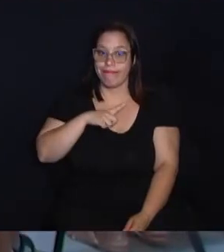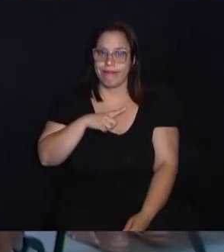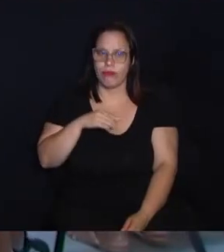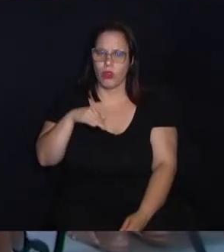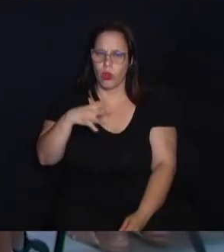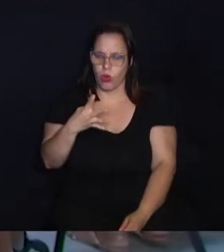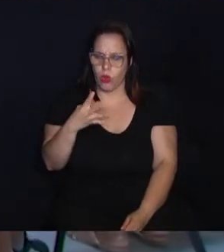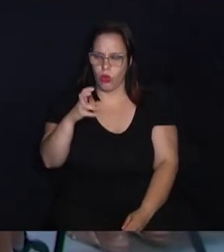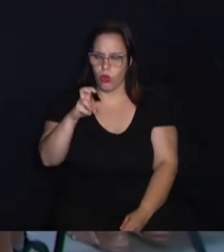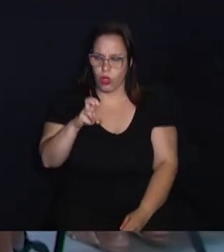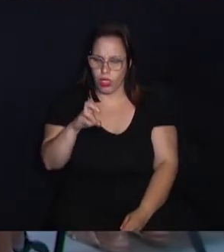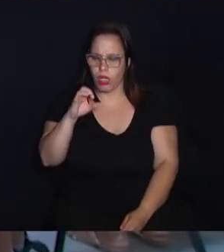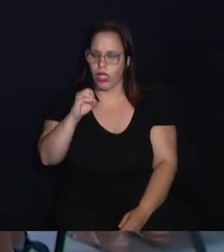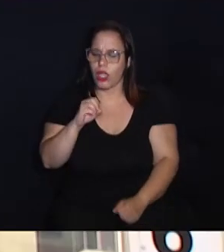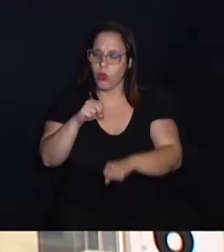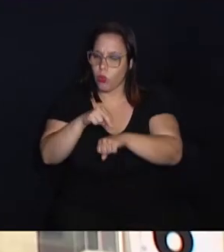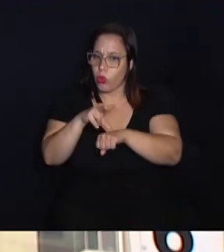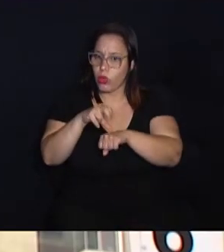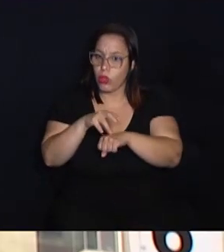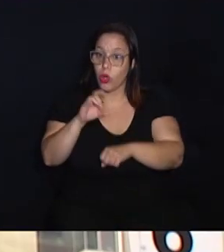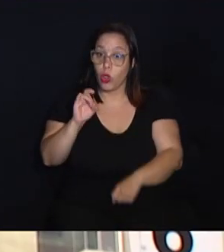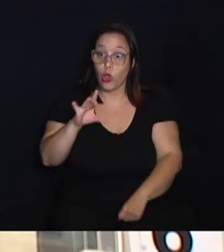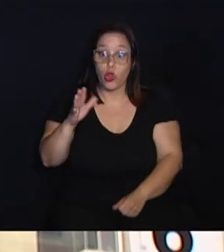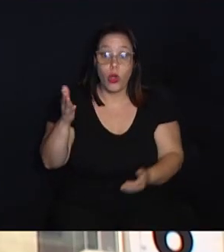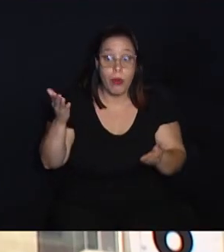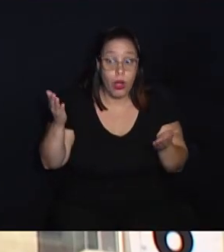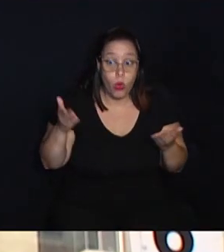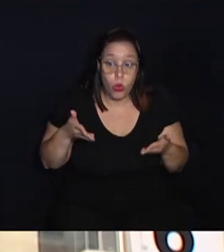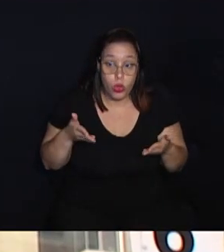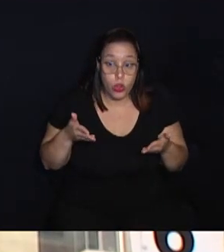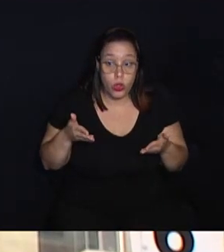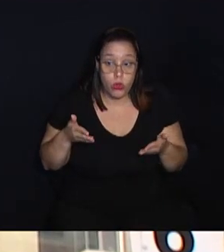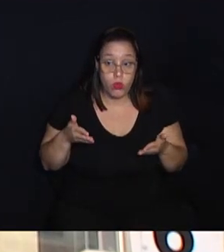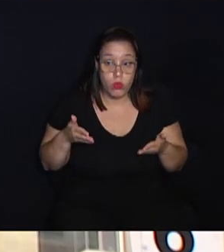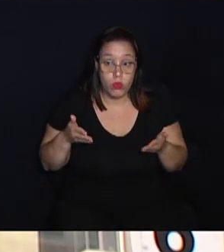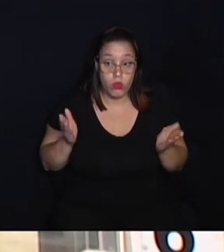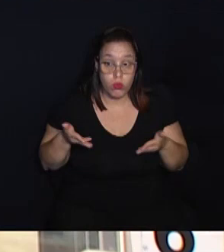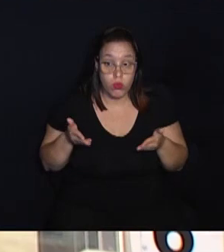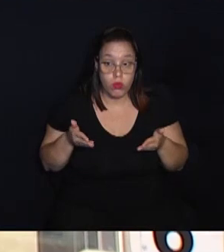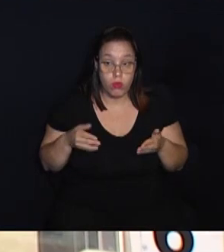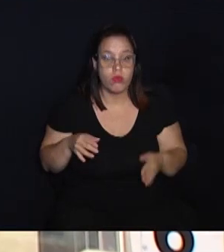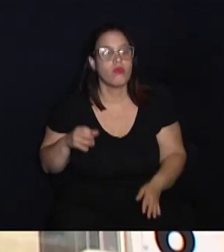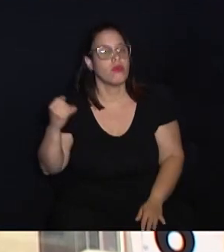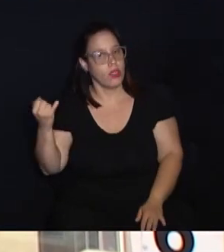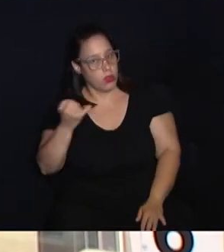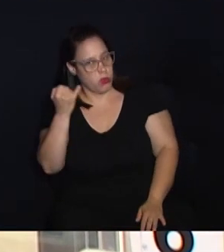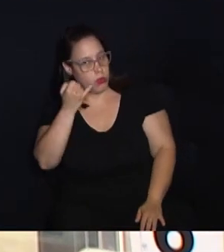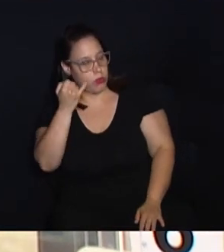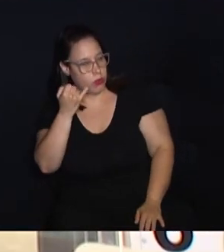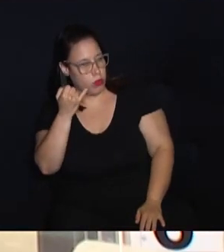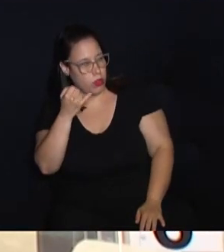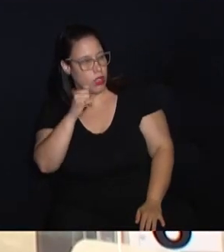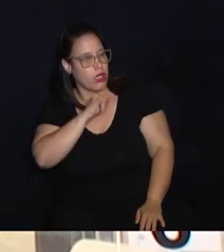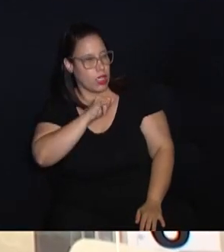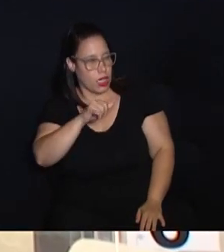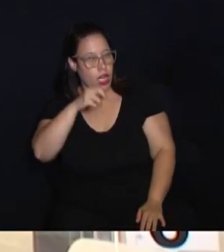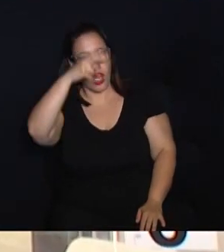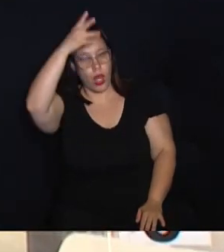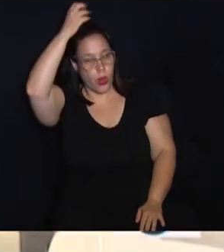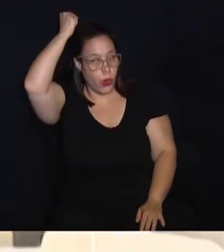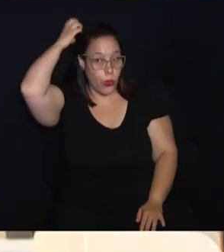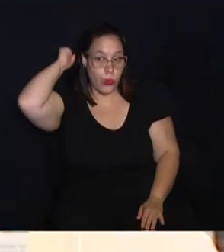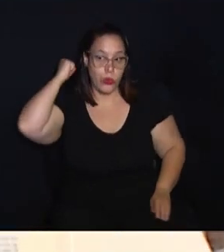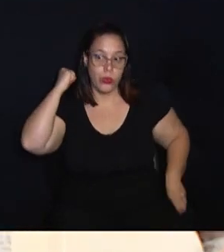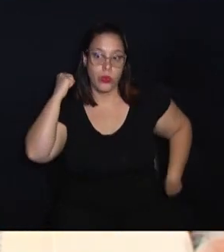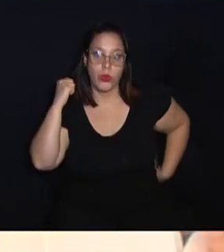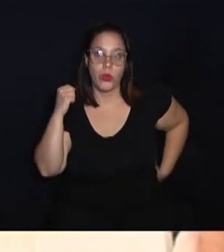de 400 vagas somente para hoje, né? Isso mesmo, importante dizer, Rubia, o painel do CEPAT, ele é bem dinâmico.